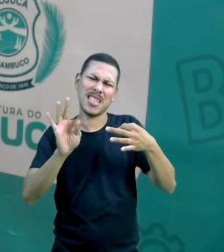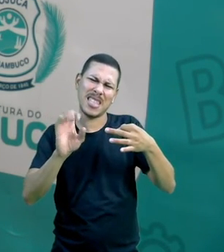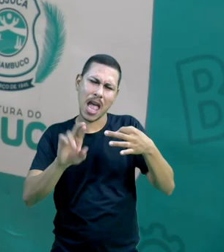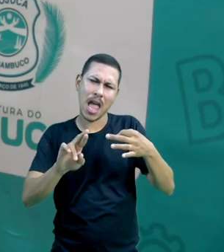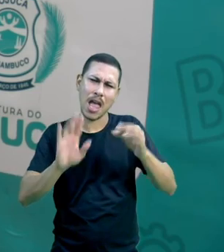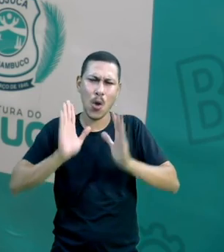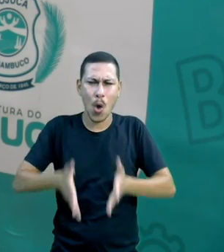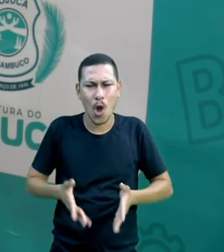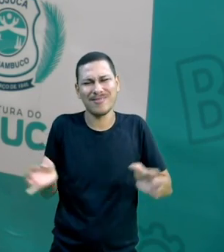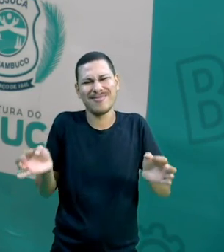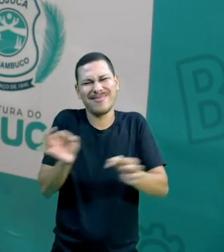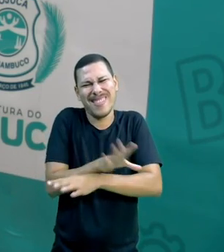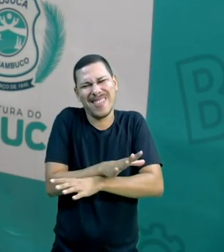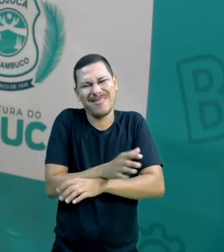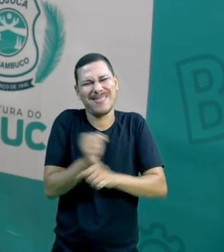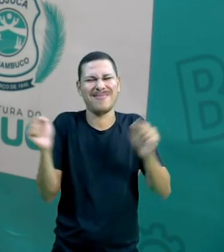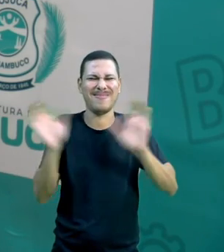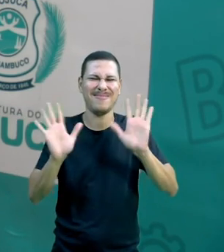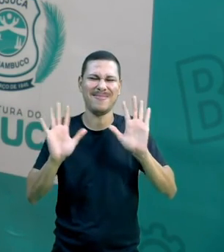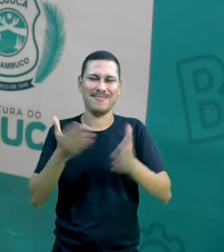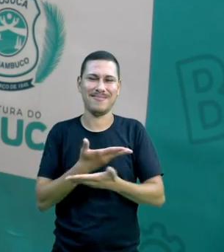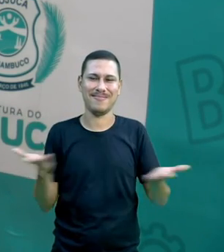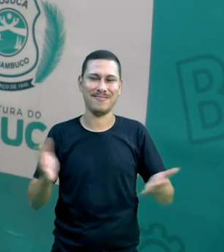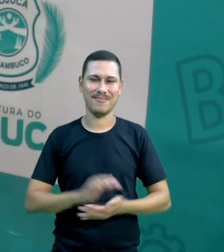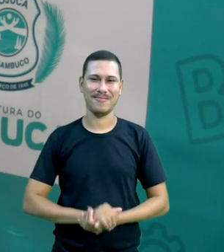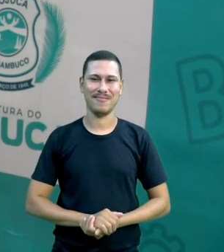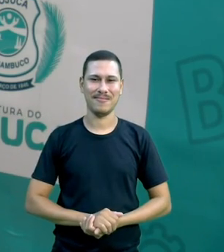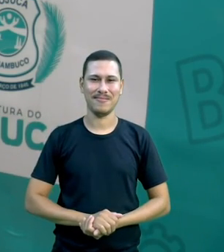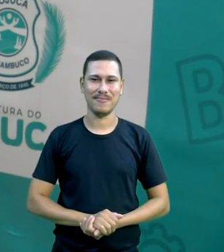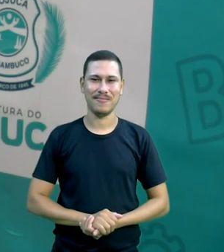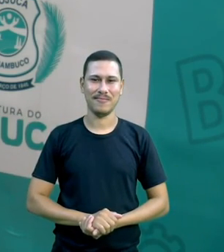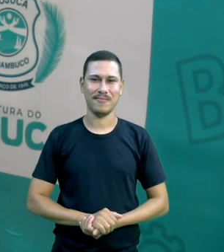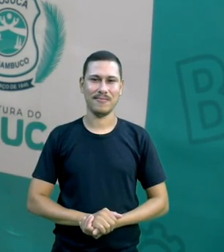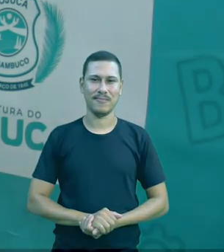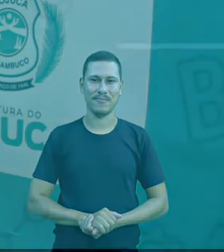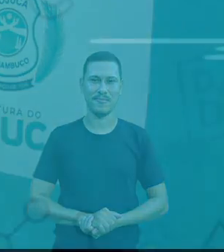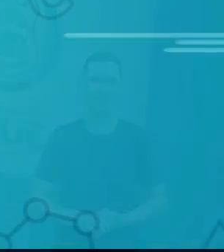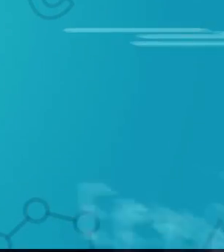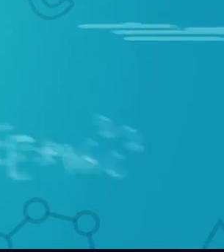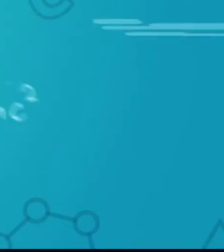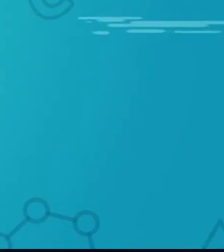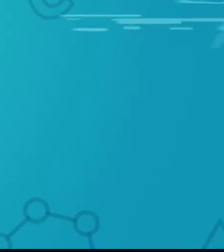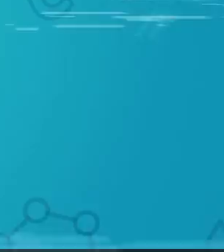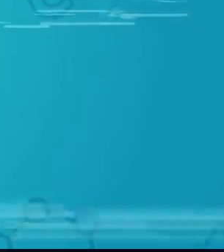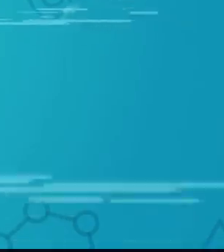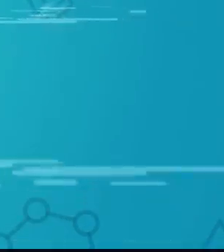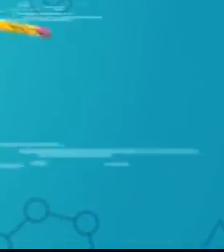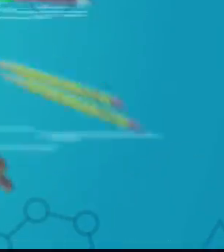Nossa aula fica por aqui. Até a próxima. Beijo no coração de vocês. Tchau!